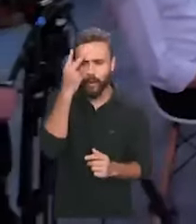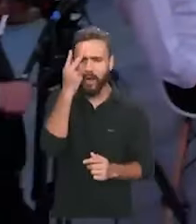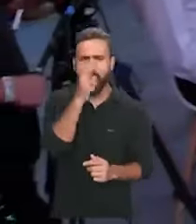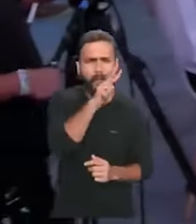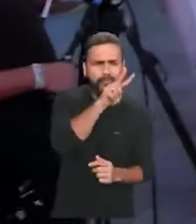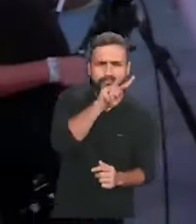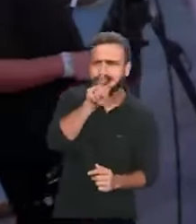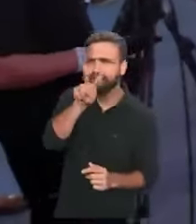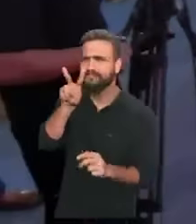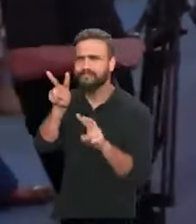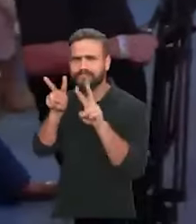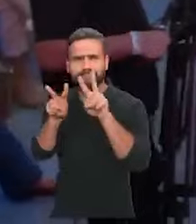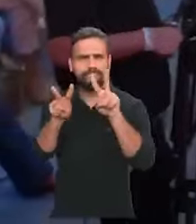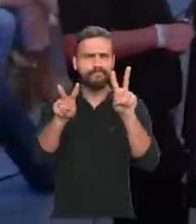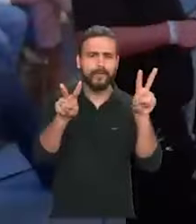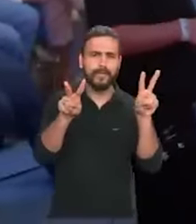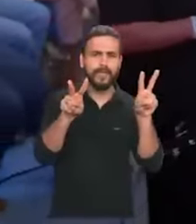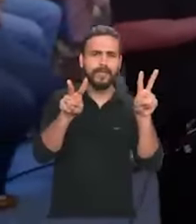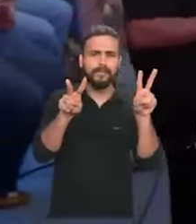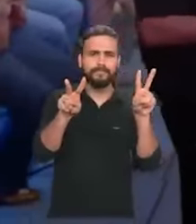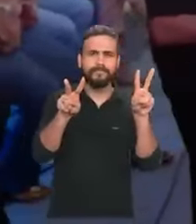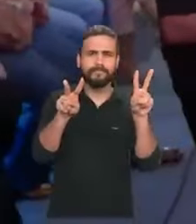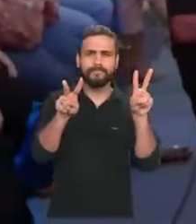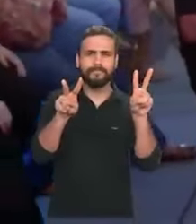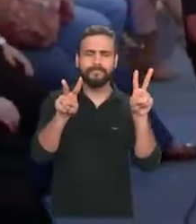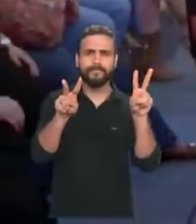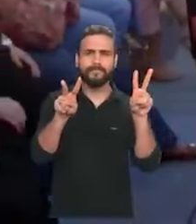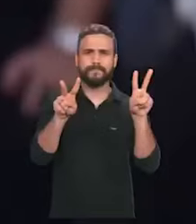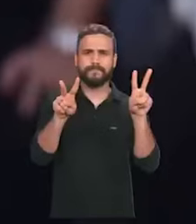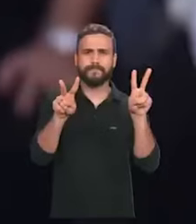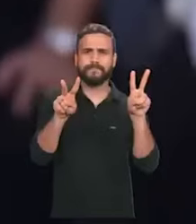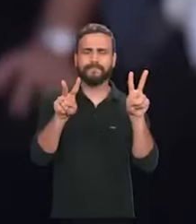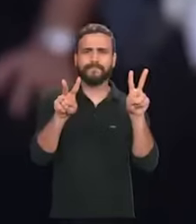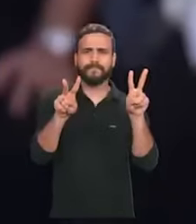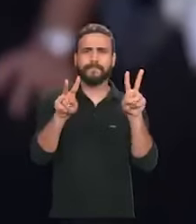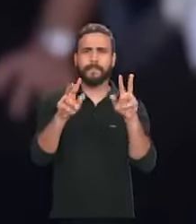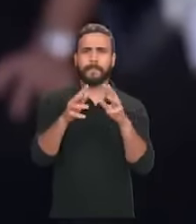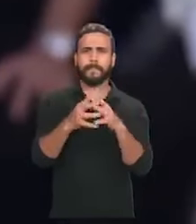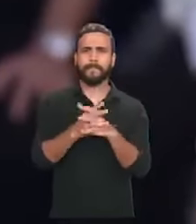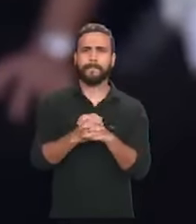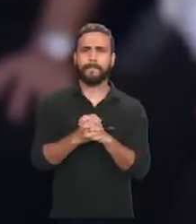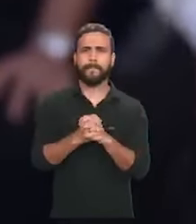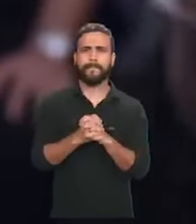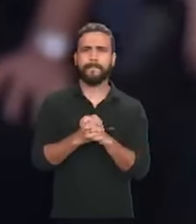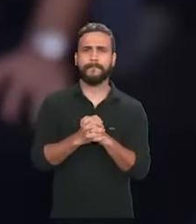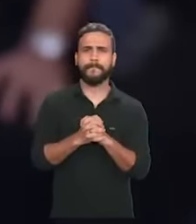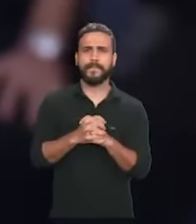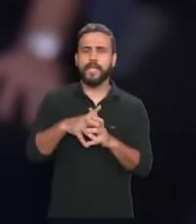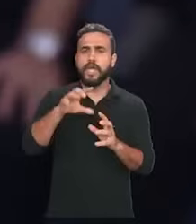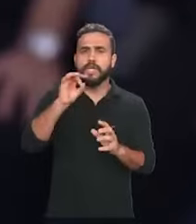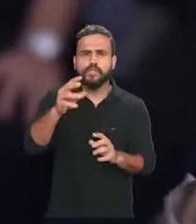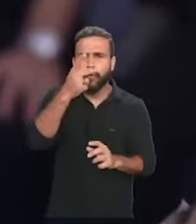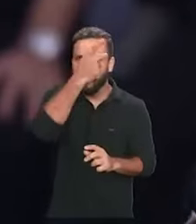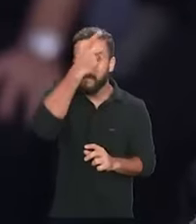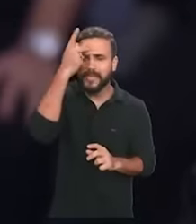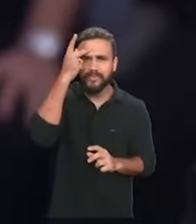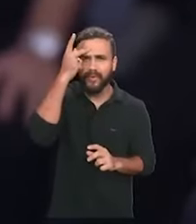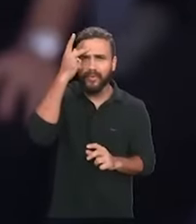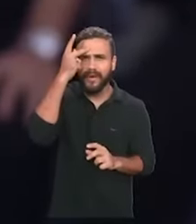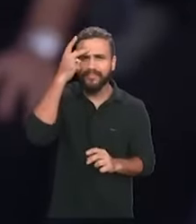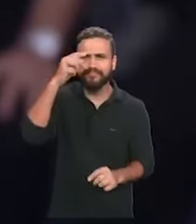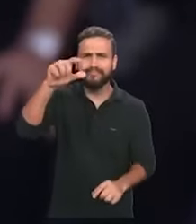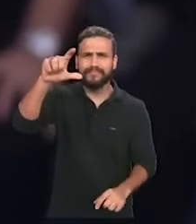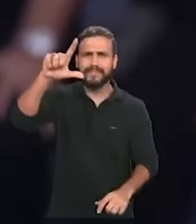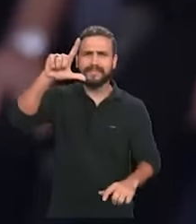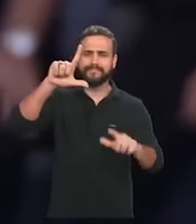redor, só alguém que não tem nenhuma percepção não tem a capacidade de perceber que o mundo está